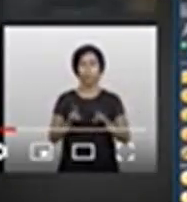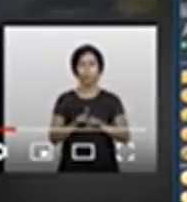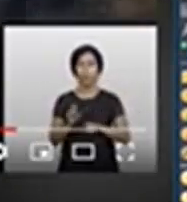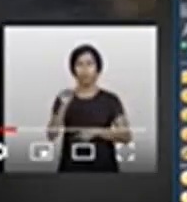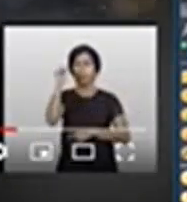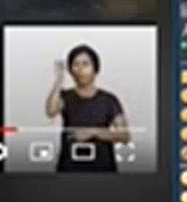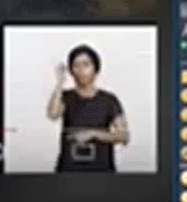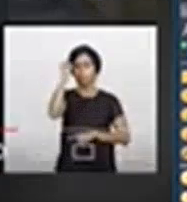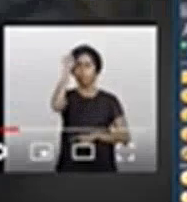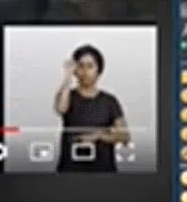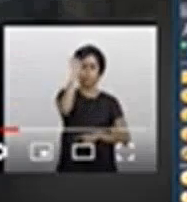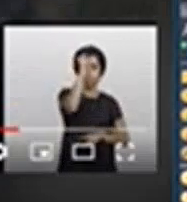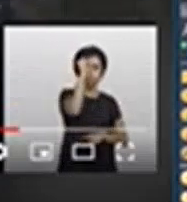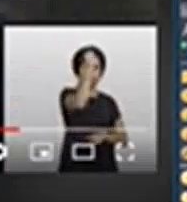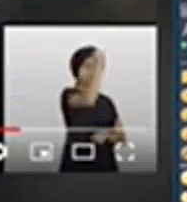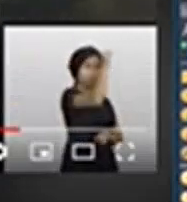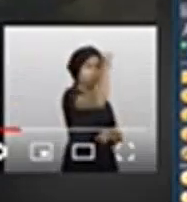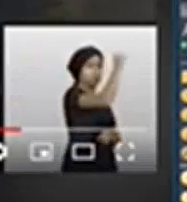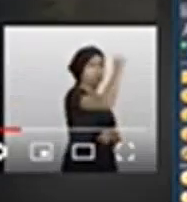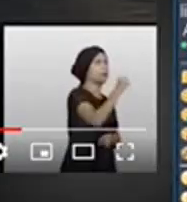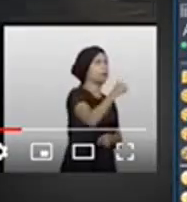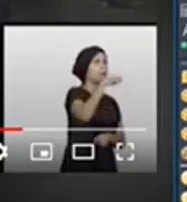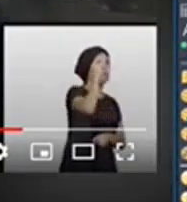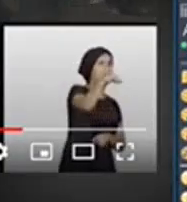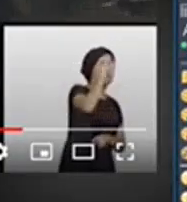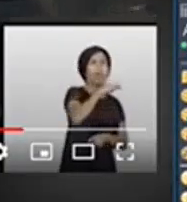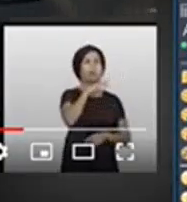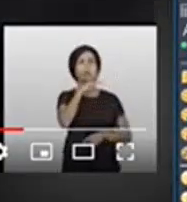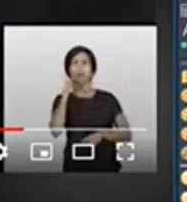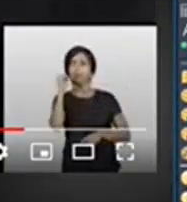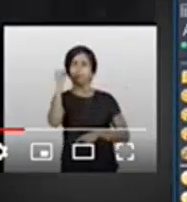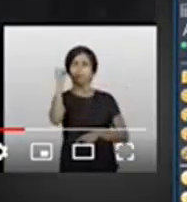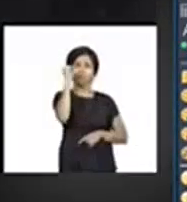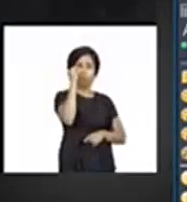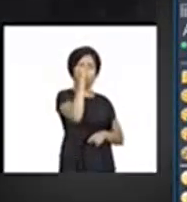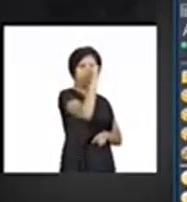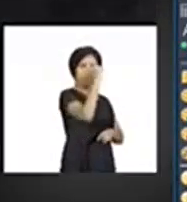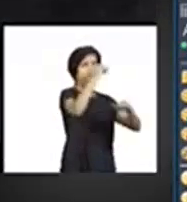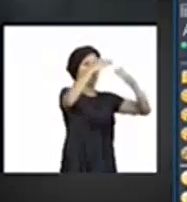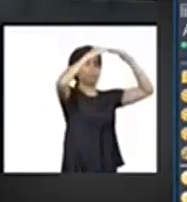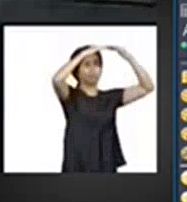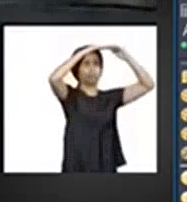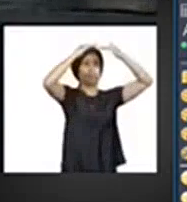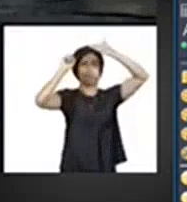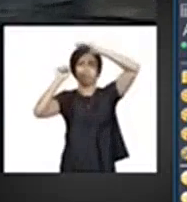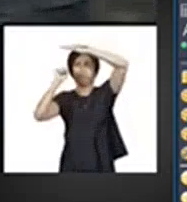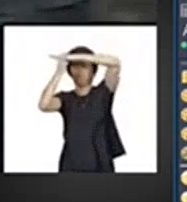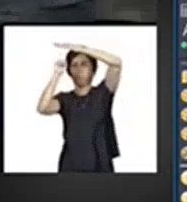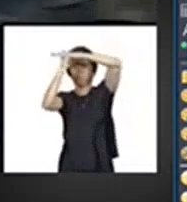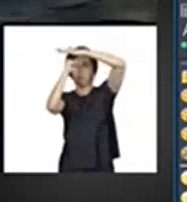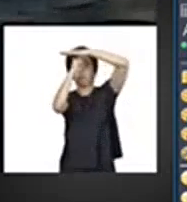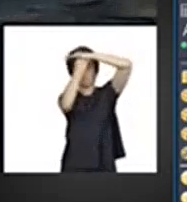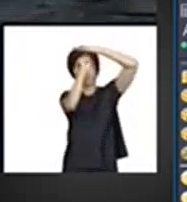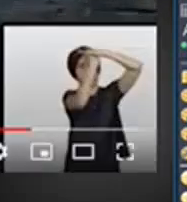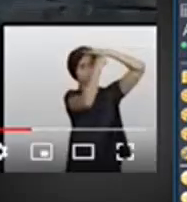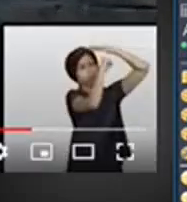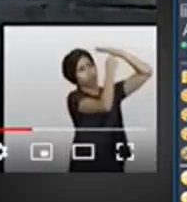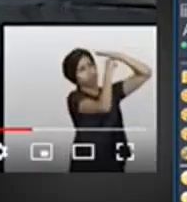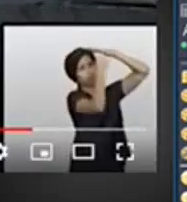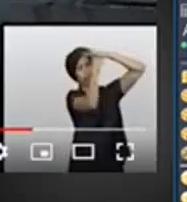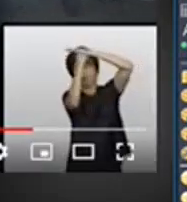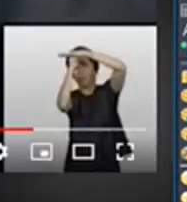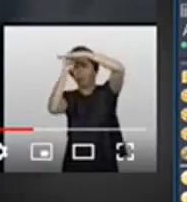choco, que é a remoção de fragmentos de rocha após as detonações, detectando riscos de quedas de bloco do teto e